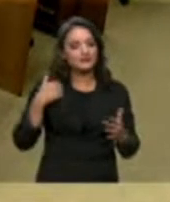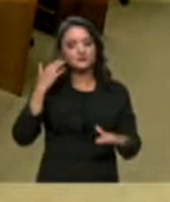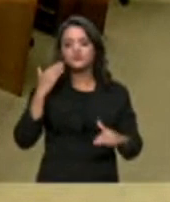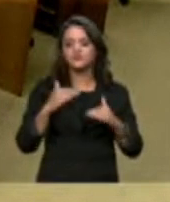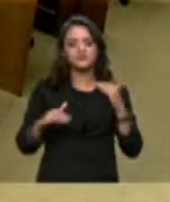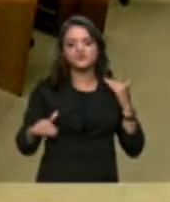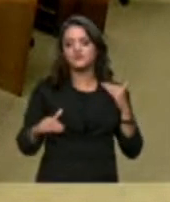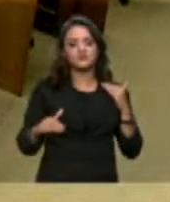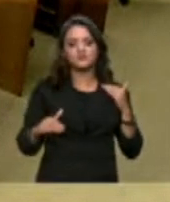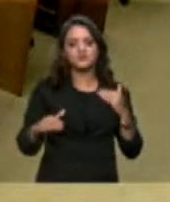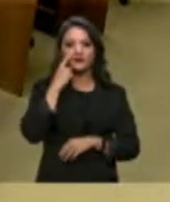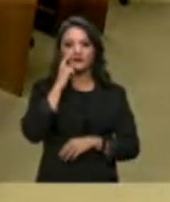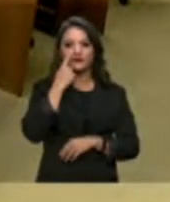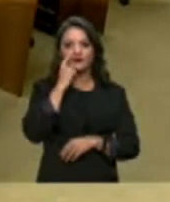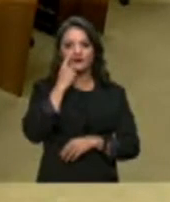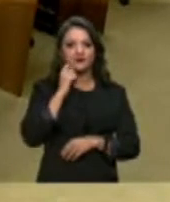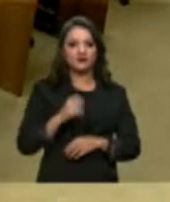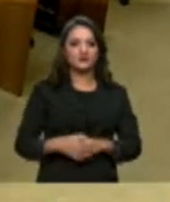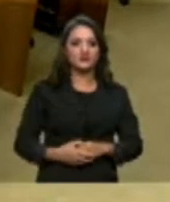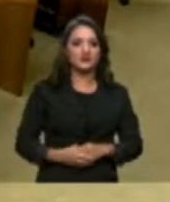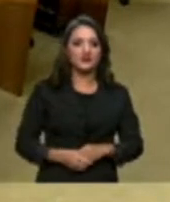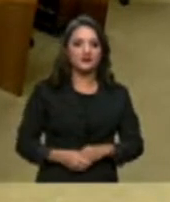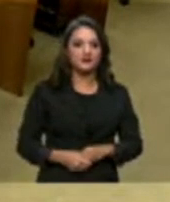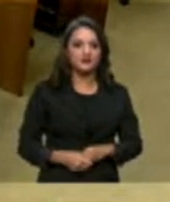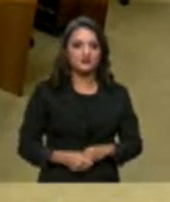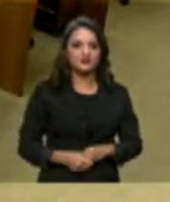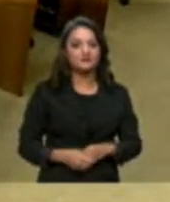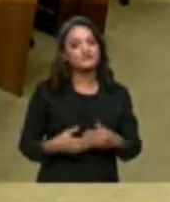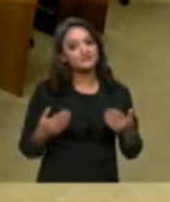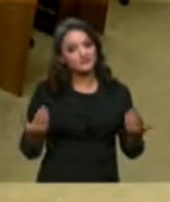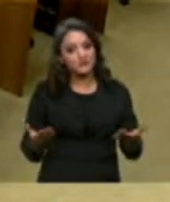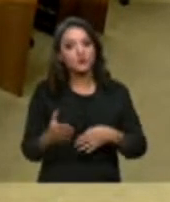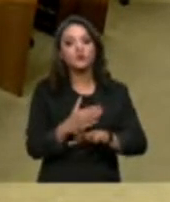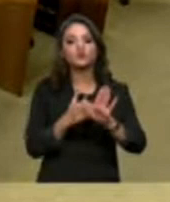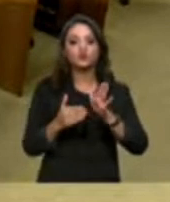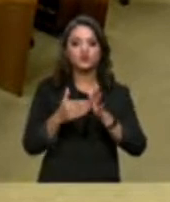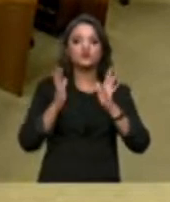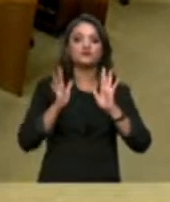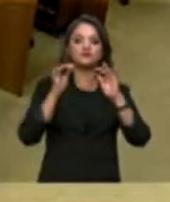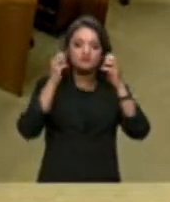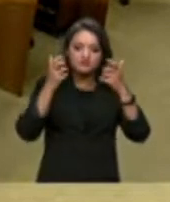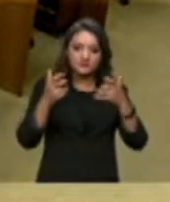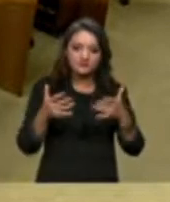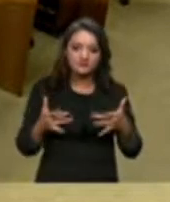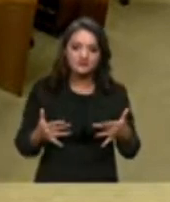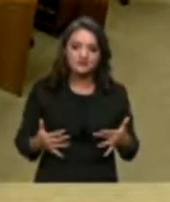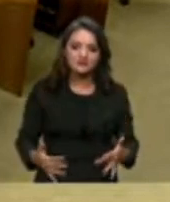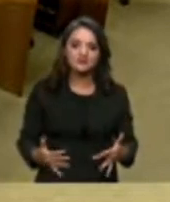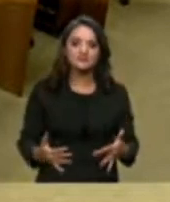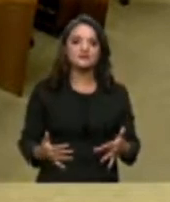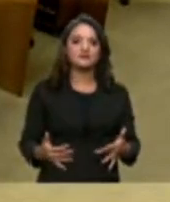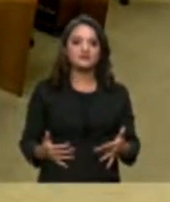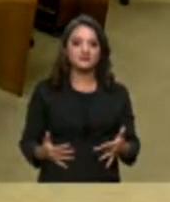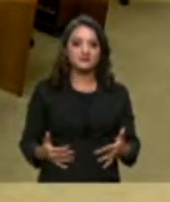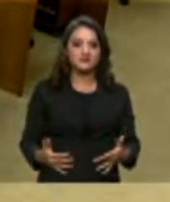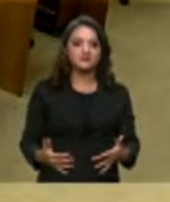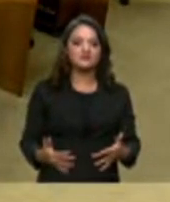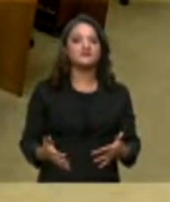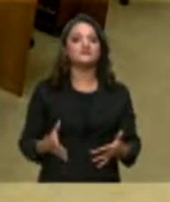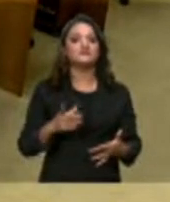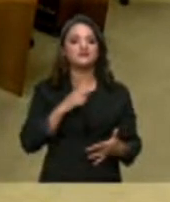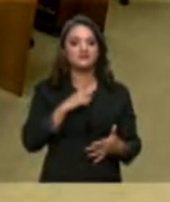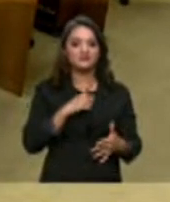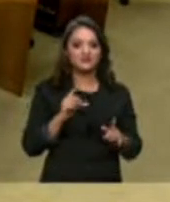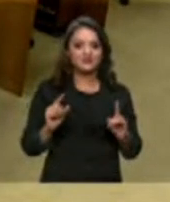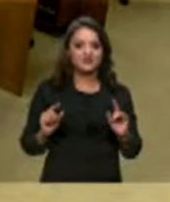eminente proponente. Senhor presidente, com todas as considerações que já foram feitas e ficou bastante claro que